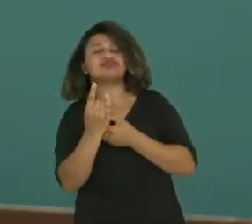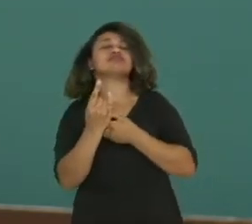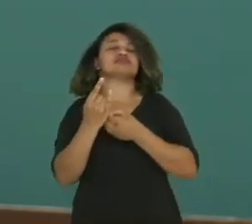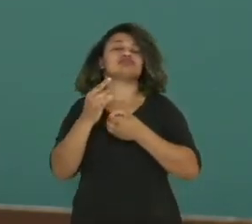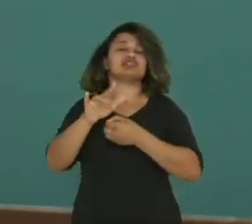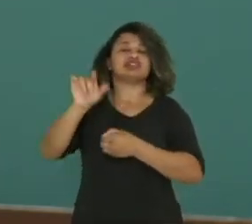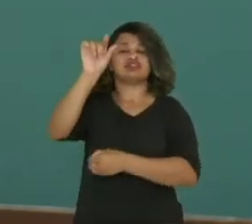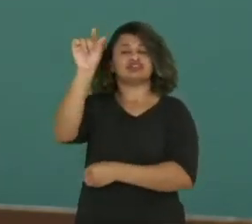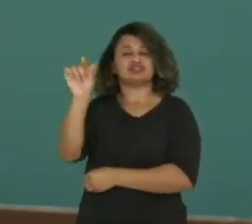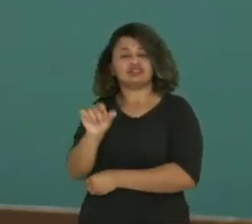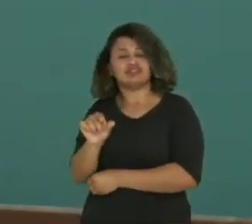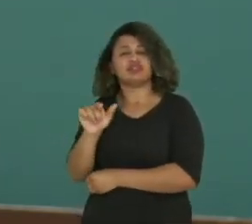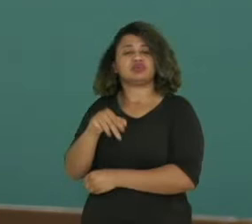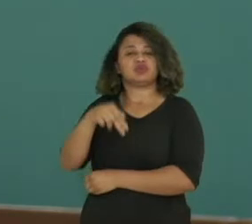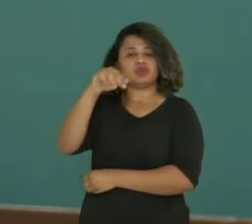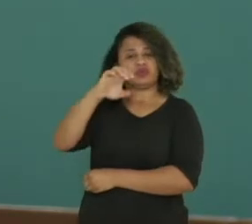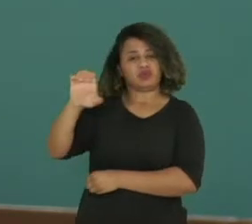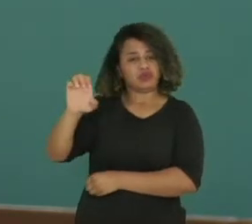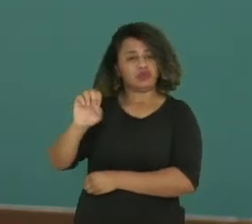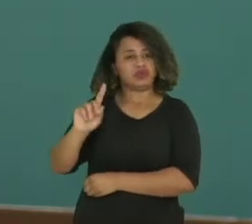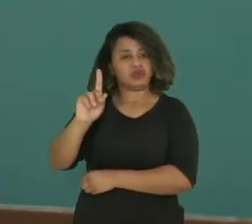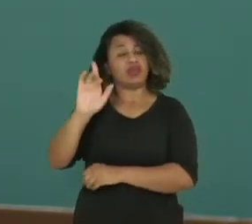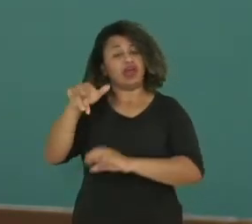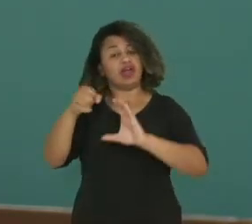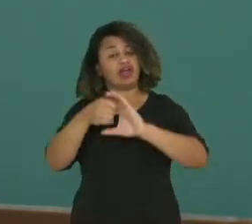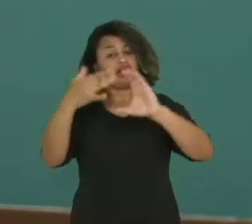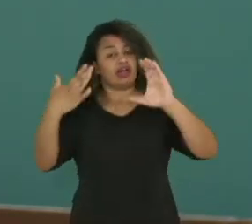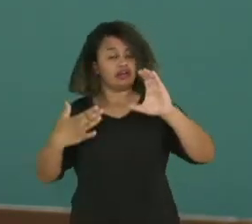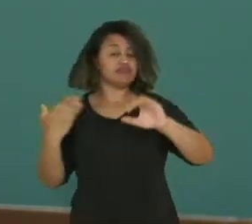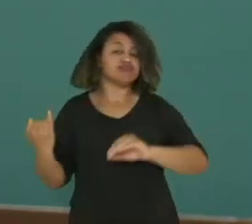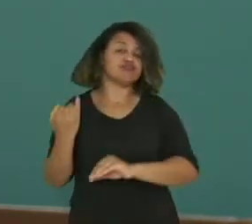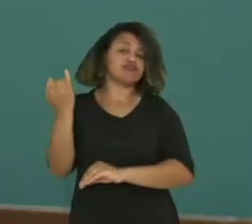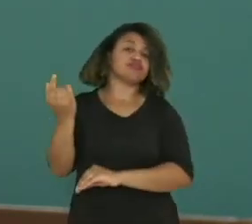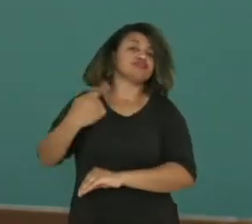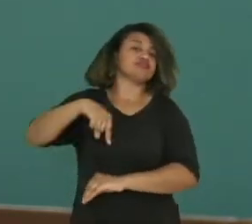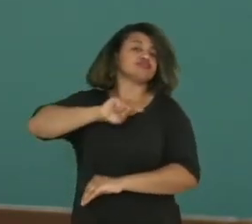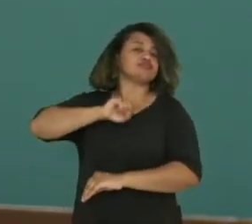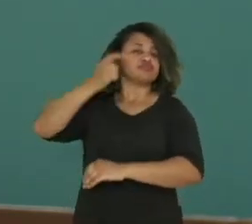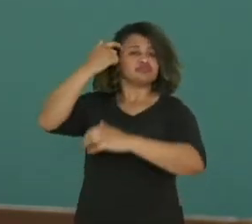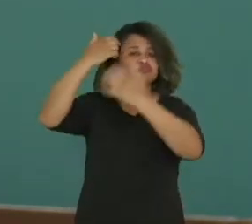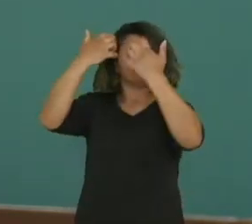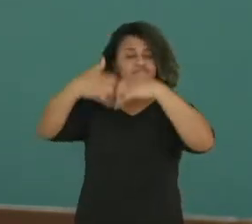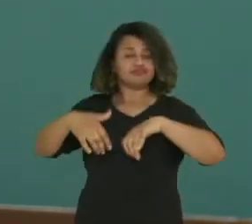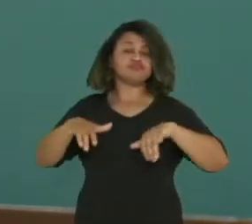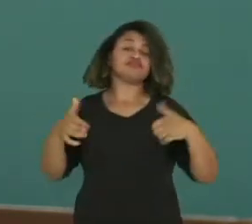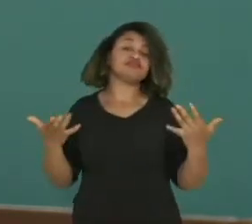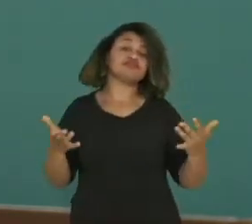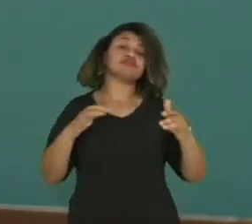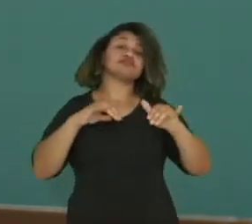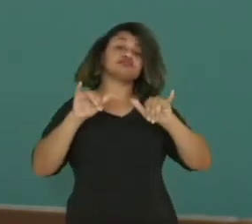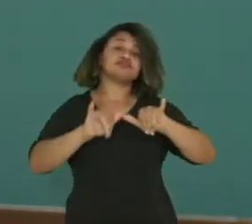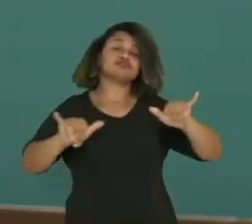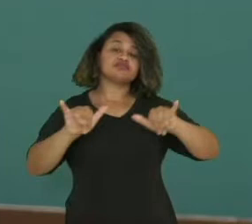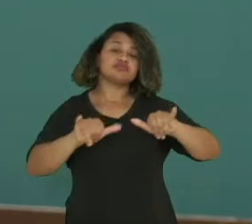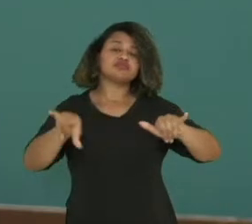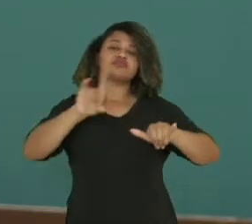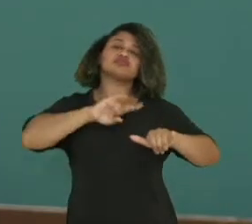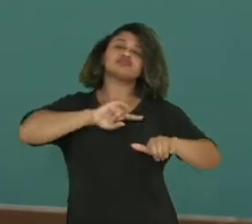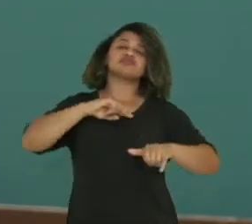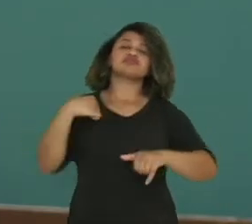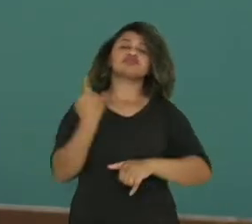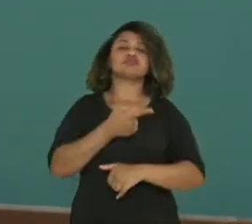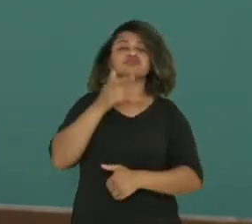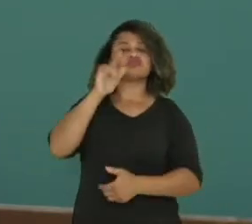Zona da Mata, certo? Então, características importantes da gente pensar. E aí uma notícia ali para a gente contextualizar